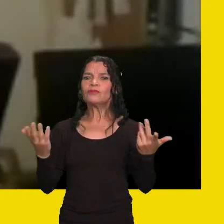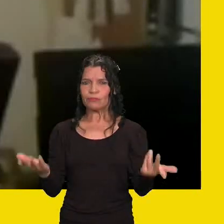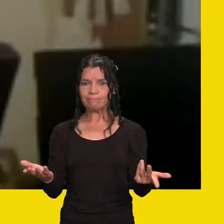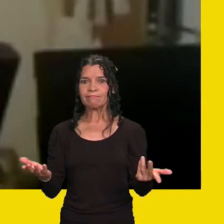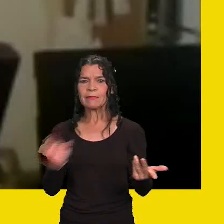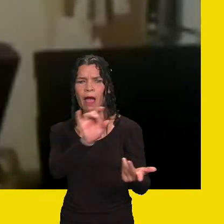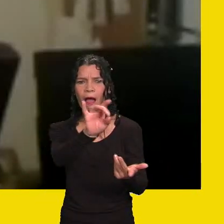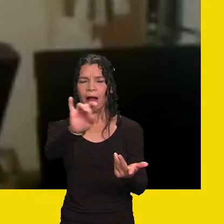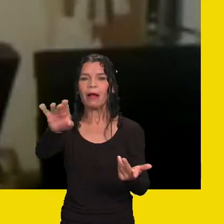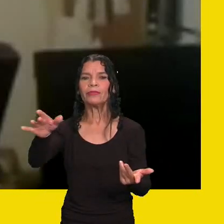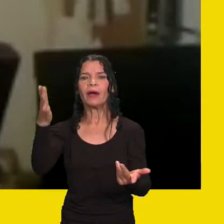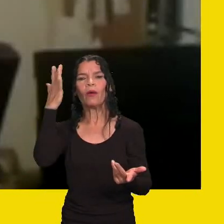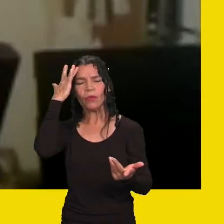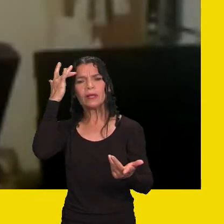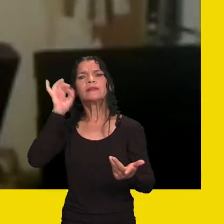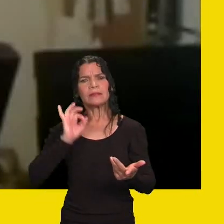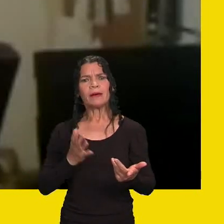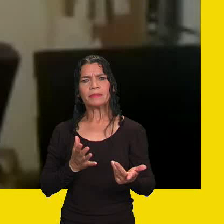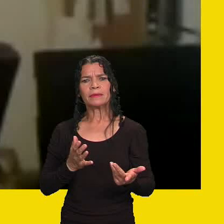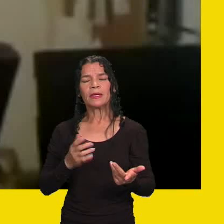diferentes,